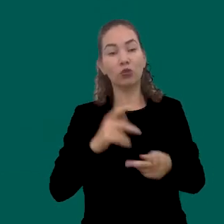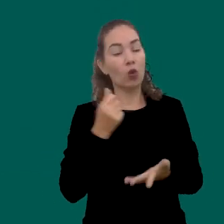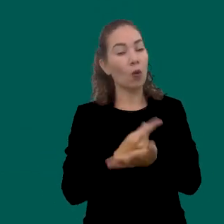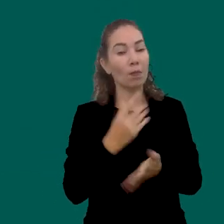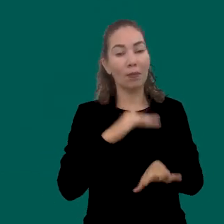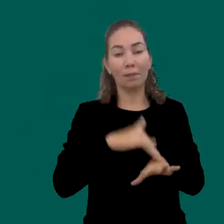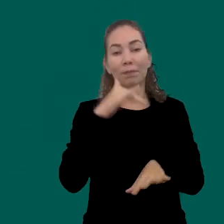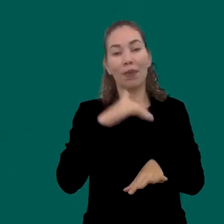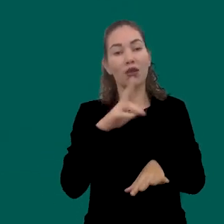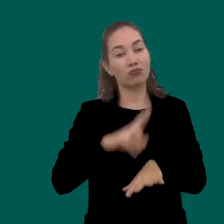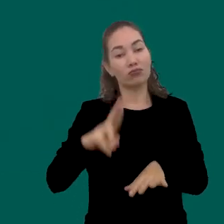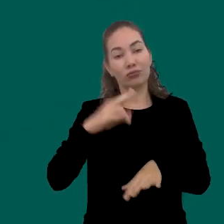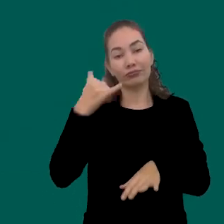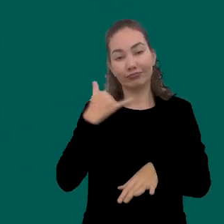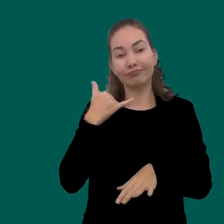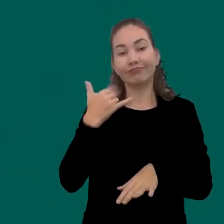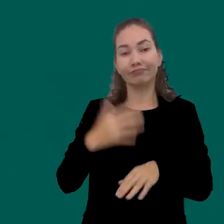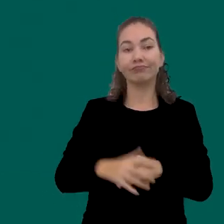vez mais.